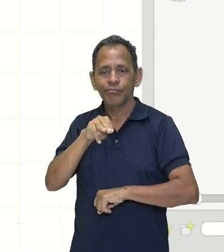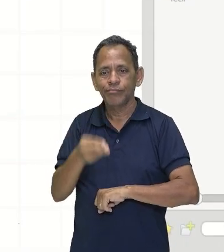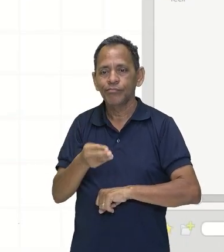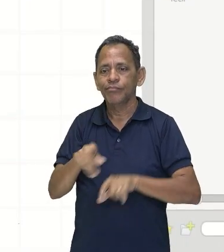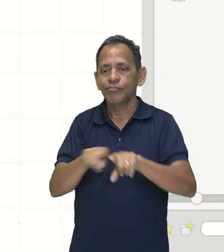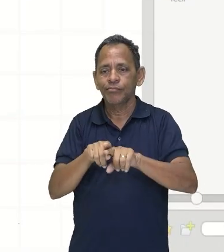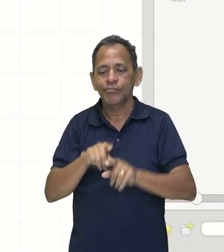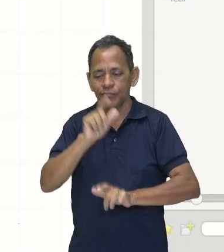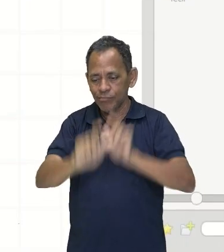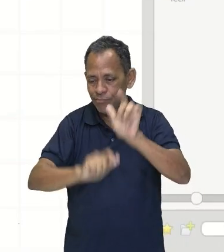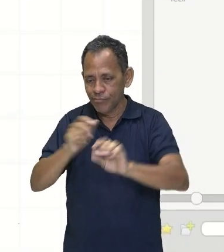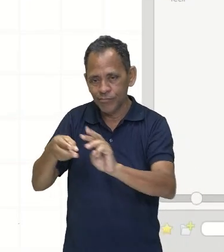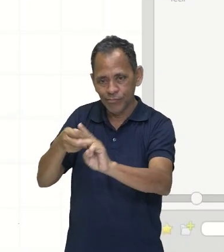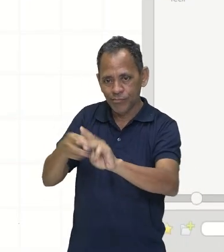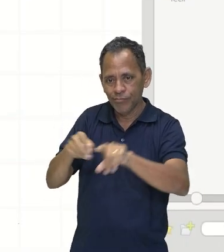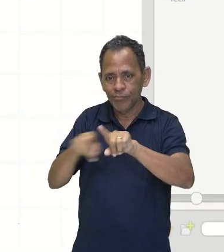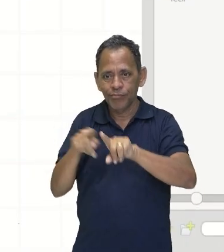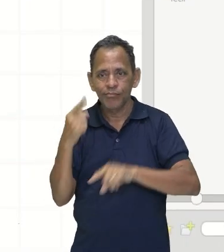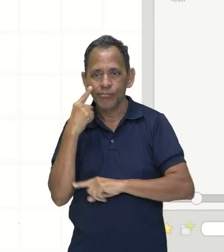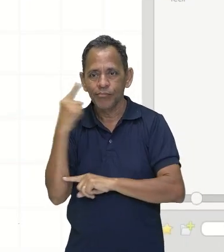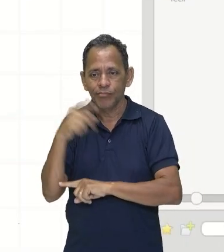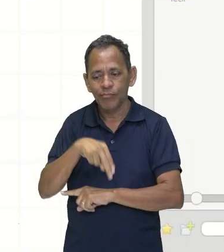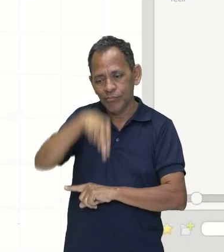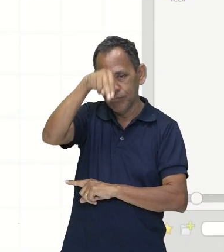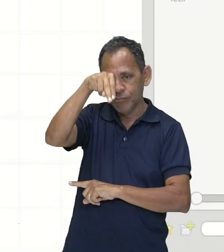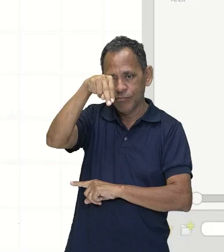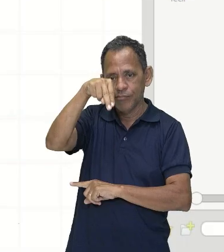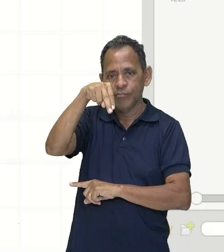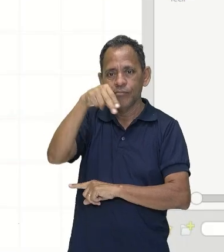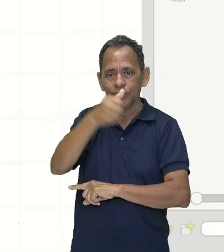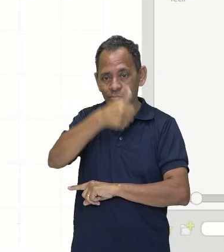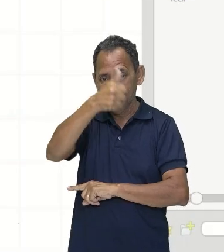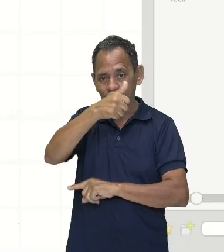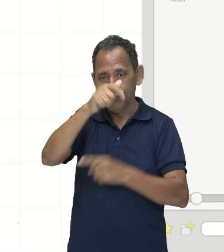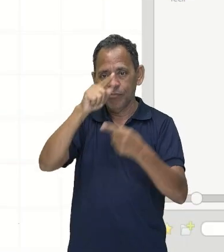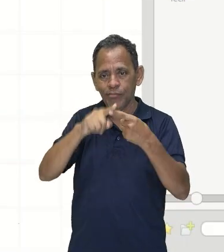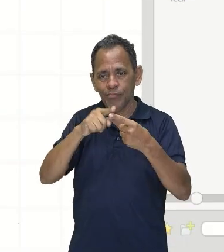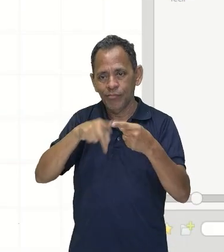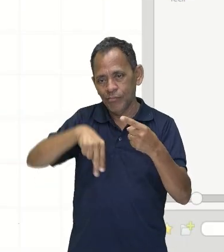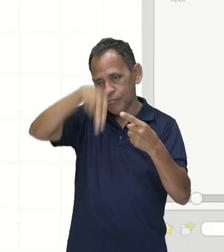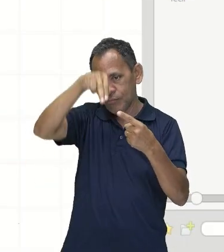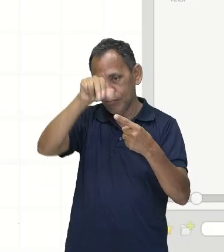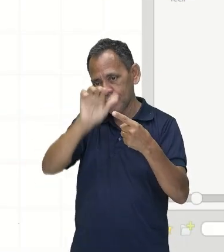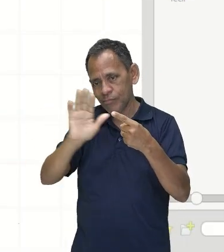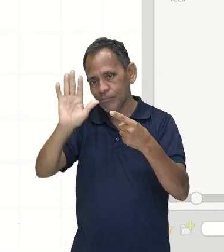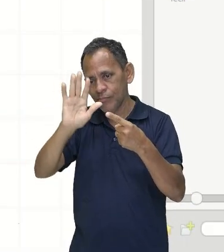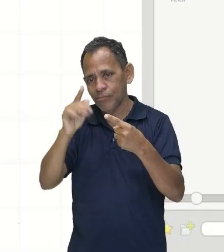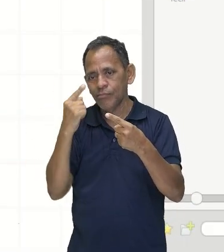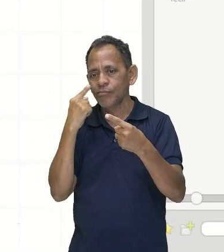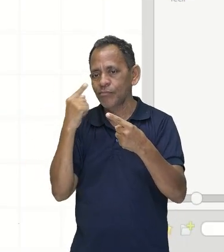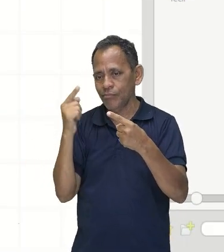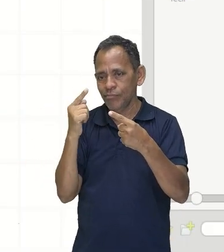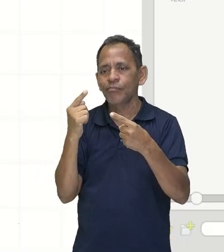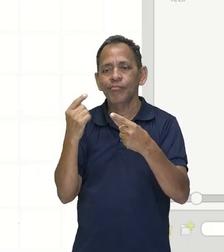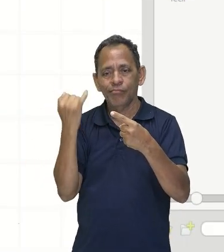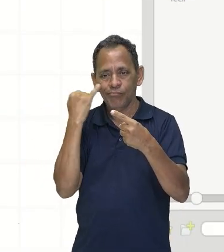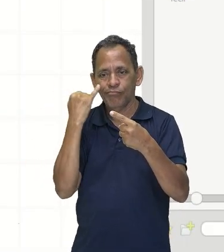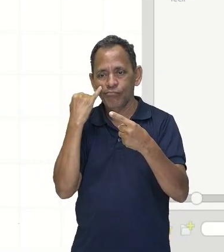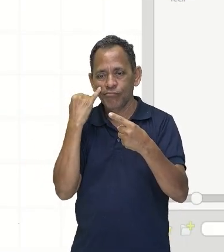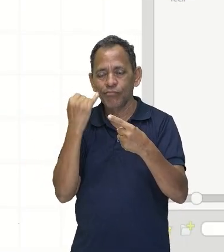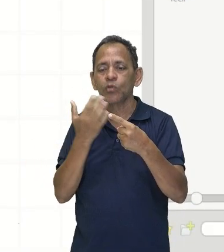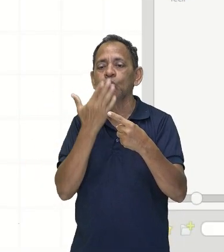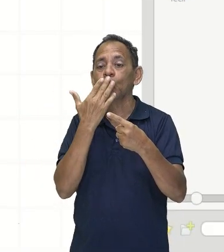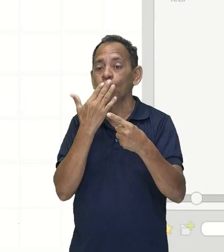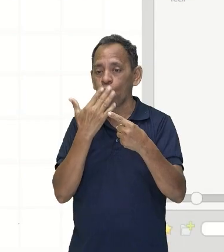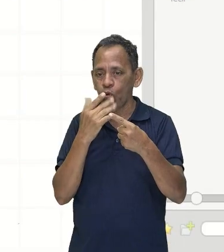para vocês observarem. A região norte, primeiro lugar. A região nordeste. Essa barrinha, ela está indicada por cores, né?